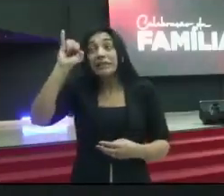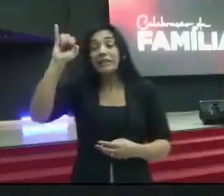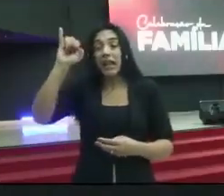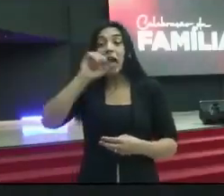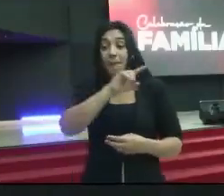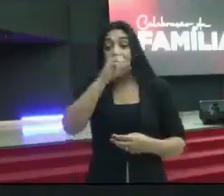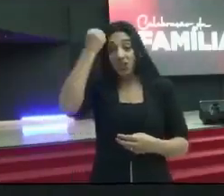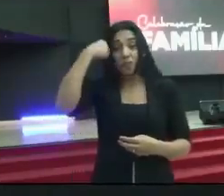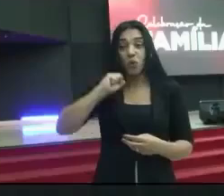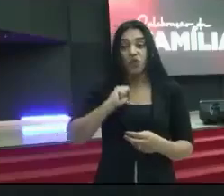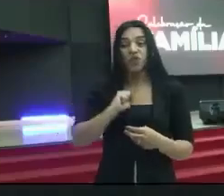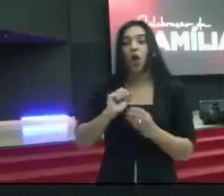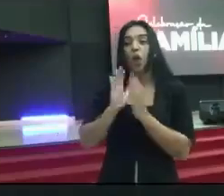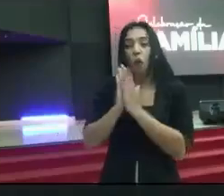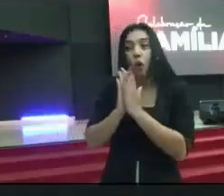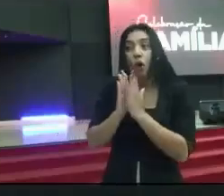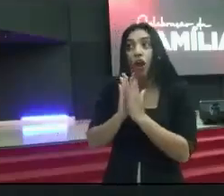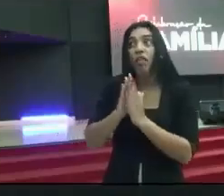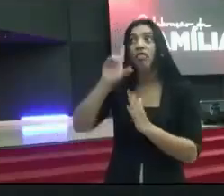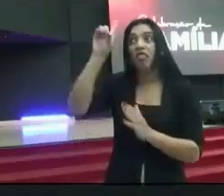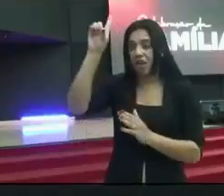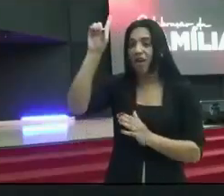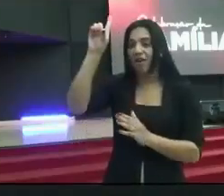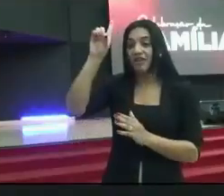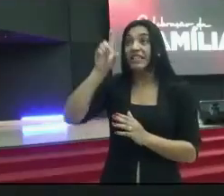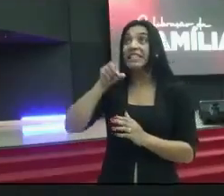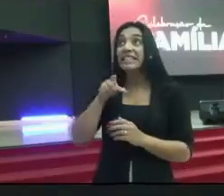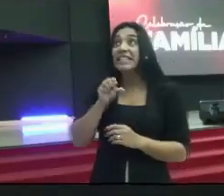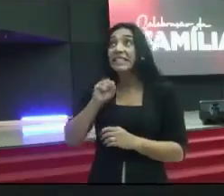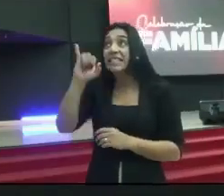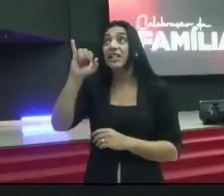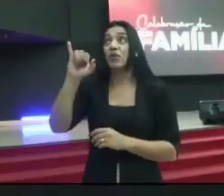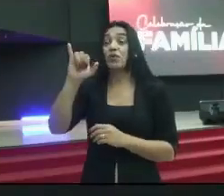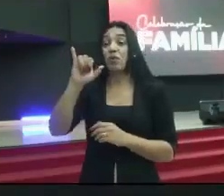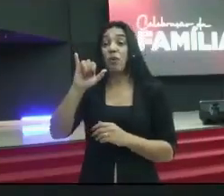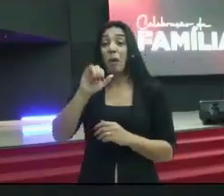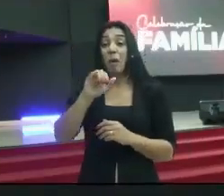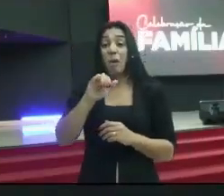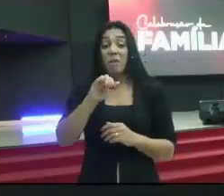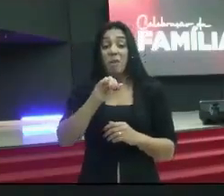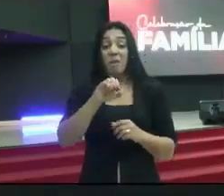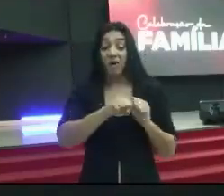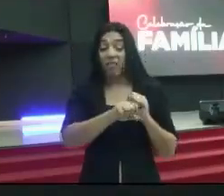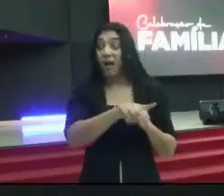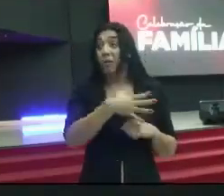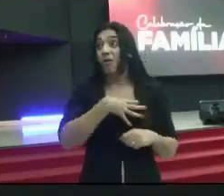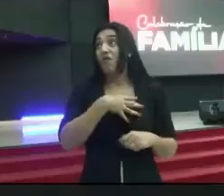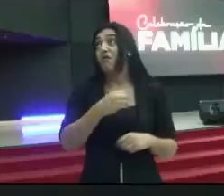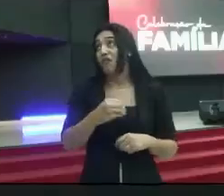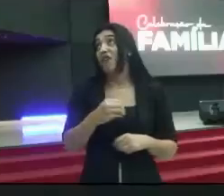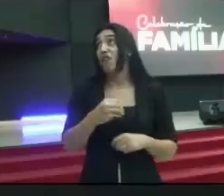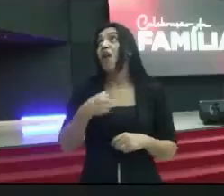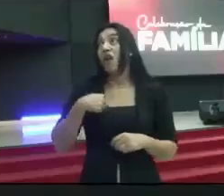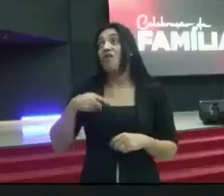filho, eu vou continuar te servindo. Mas cura